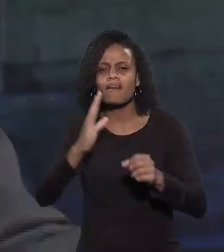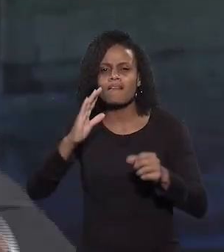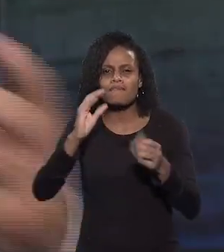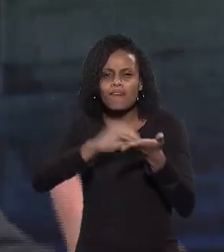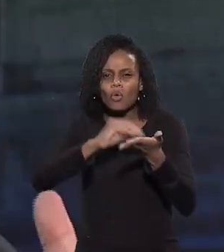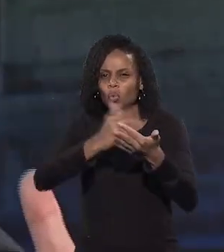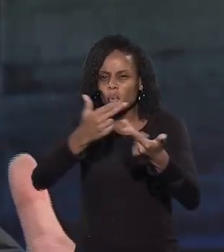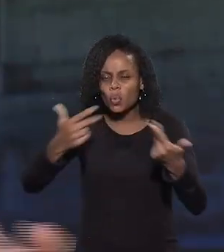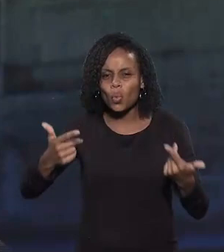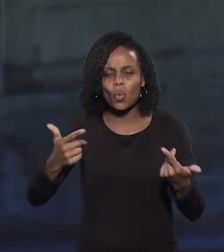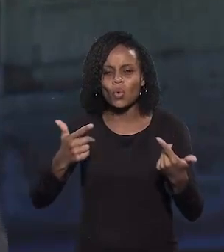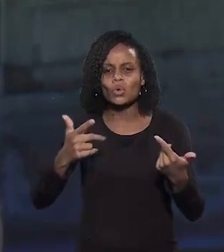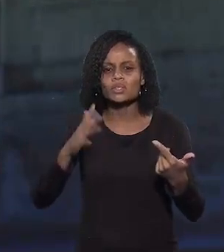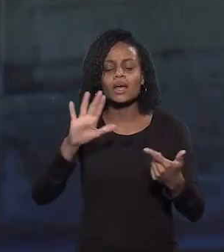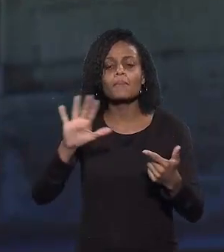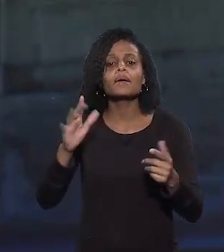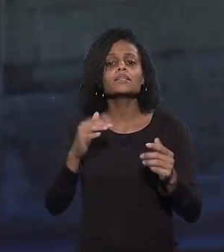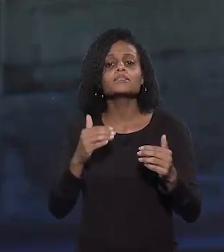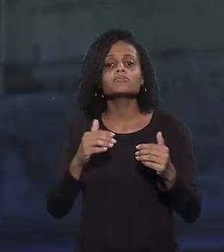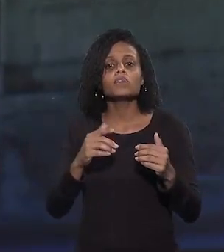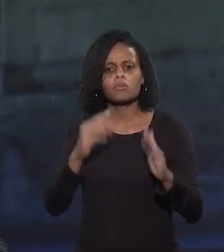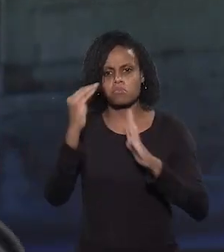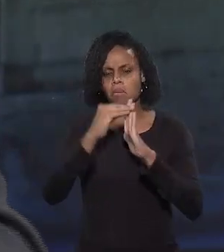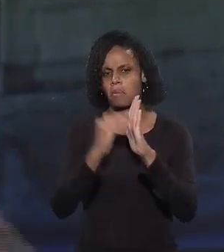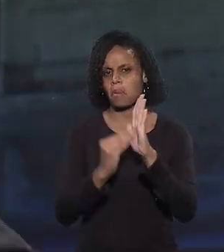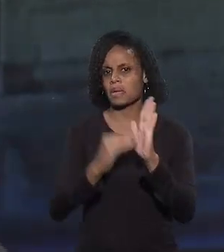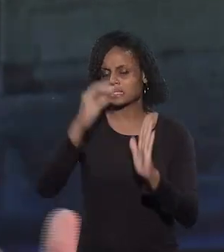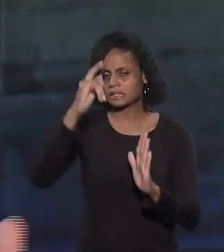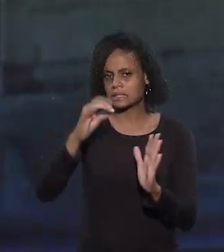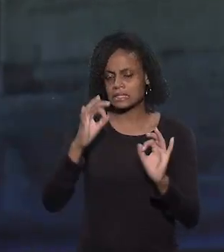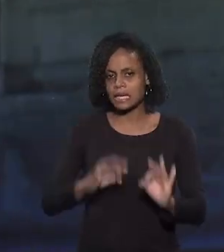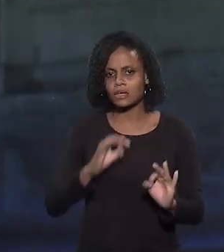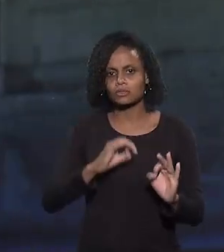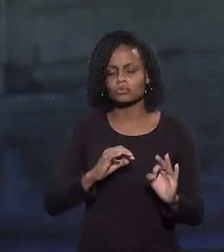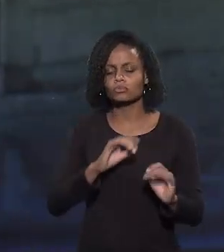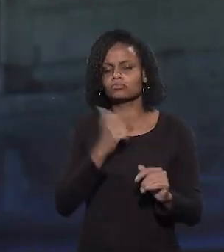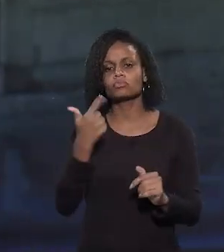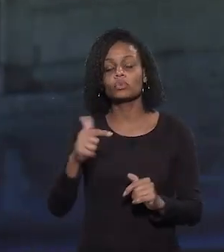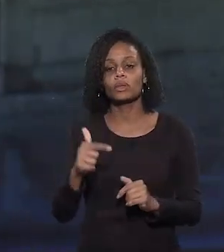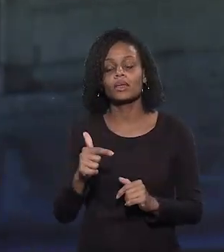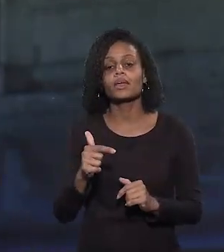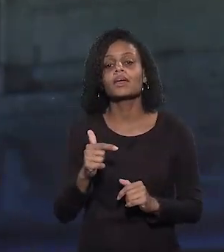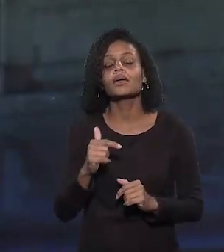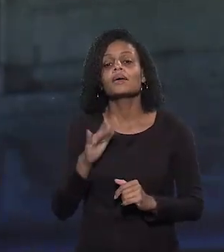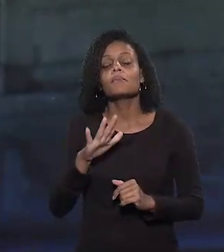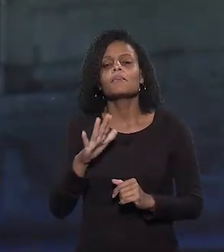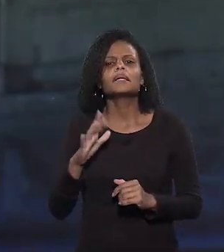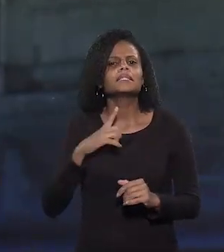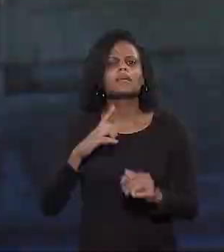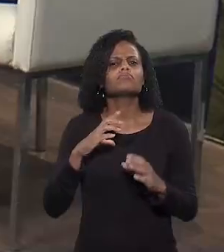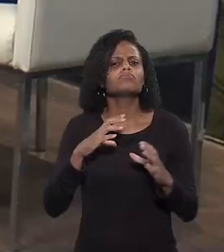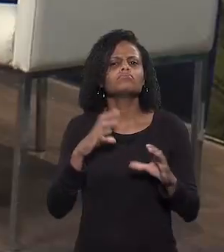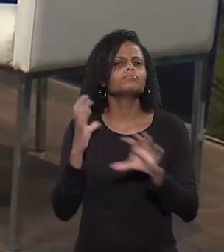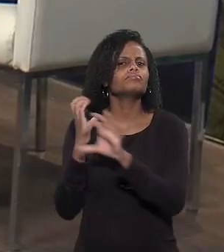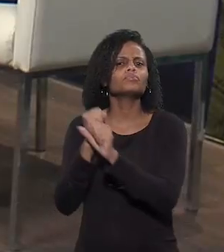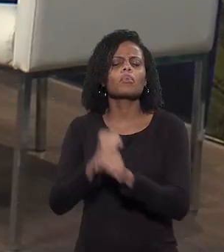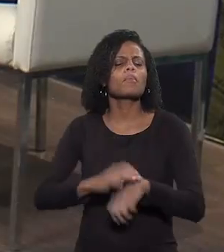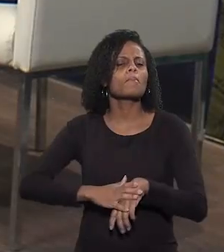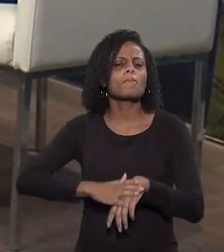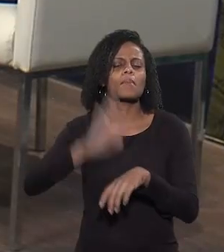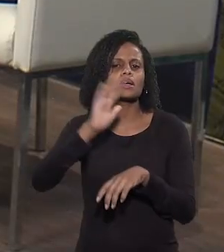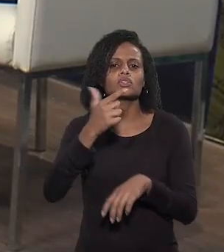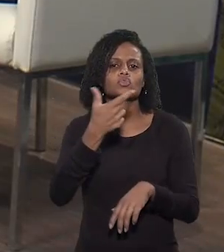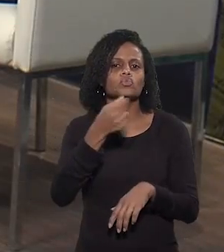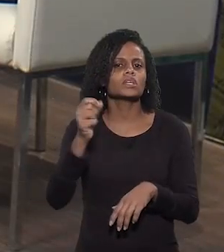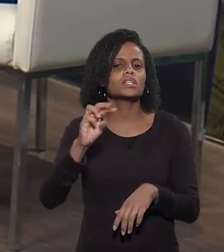ou as burocracias necessárias e por isso não se apresentam. Mas são inúmeros. No Rio de Janeiro, acho que nós temos com certeza,